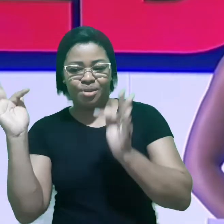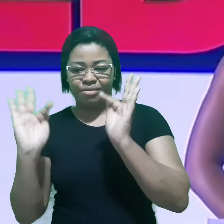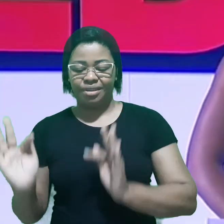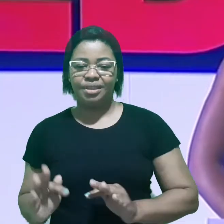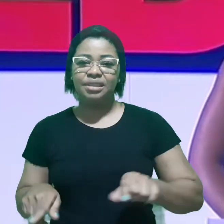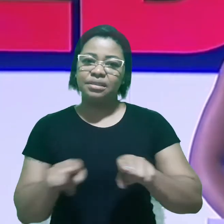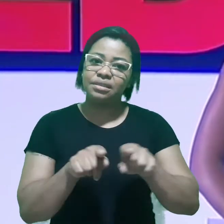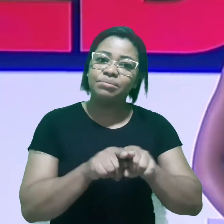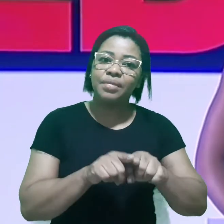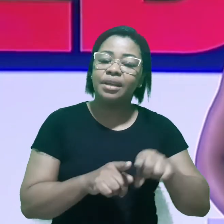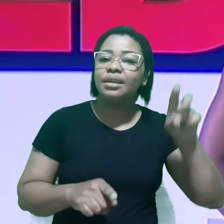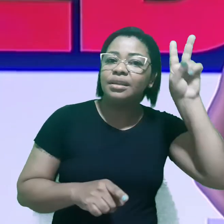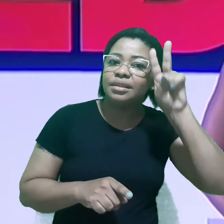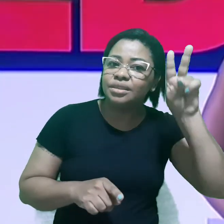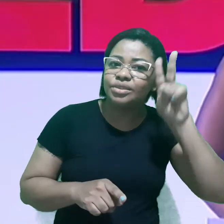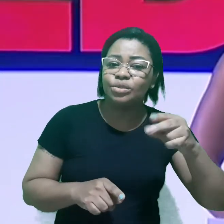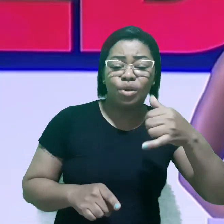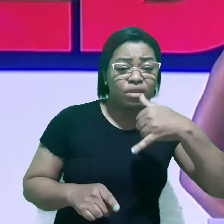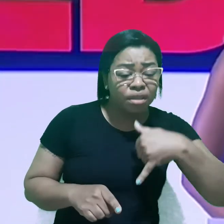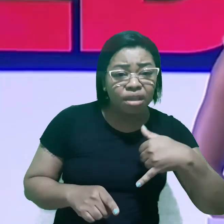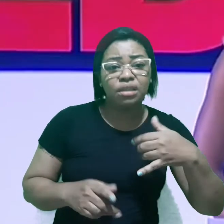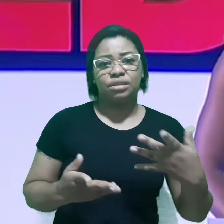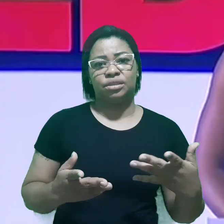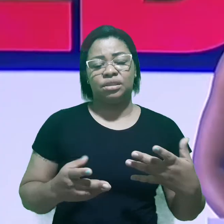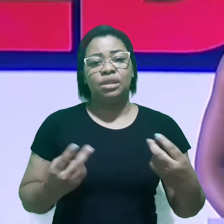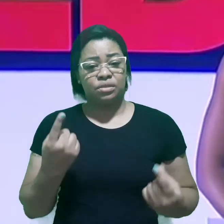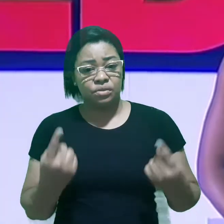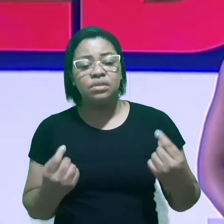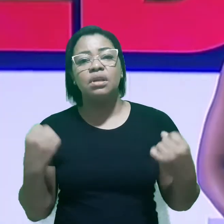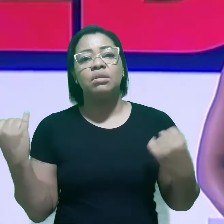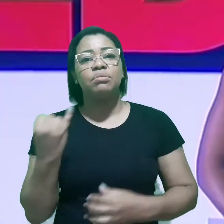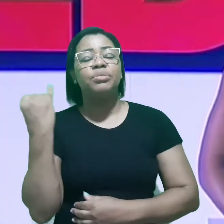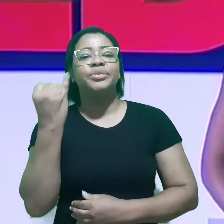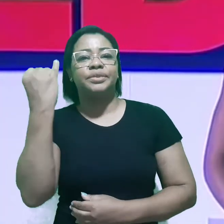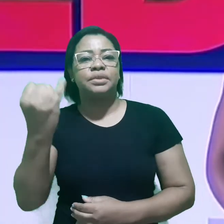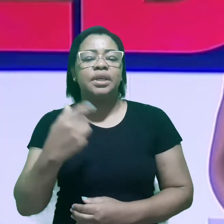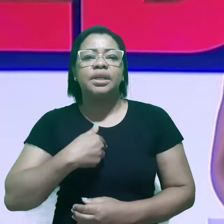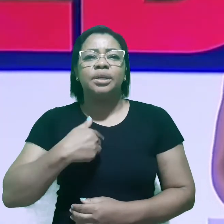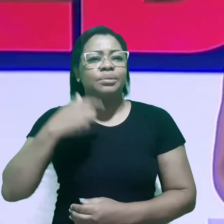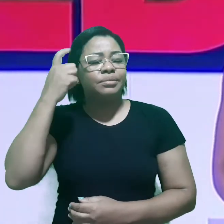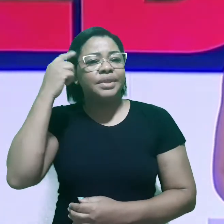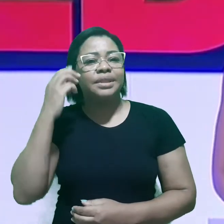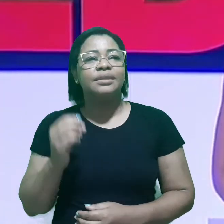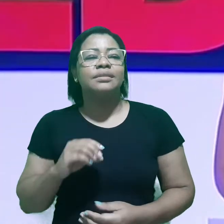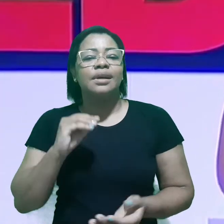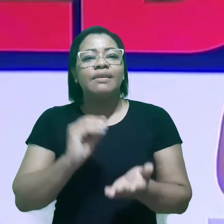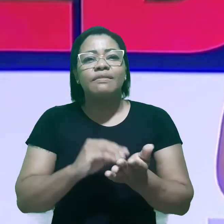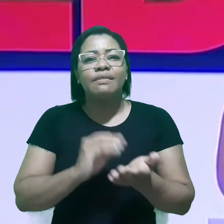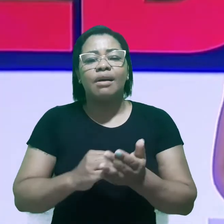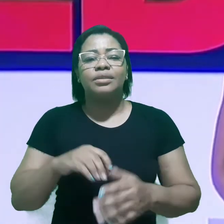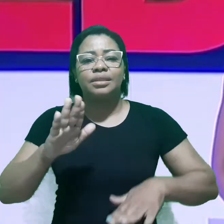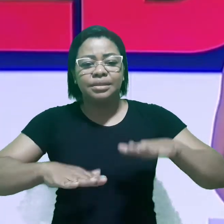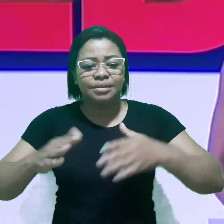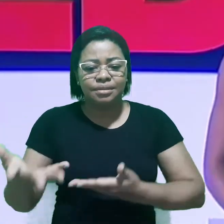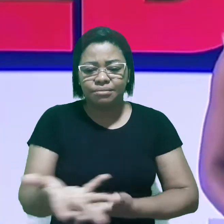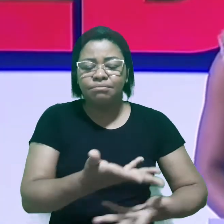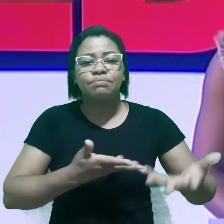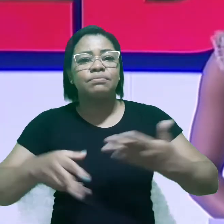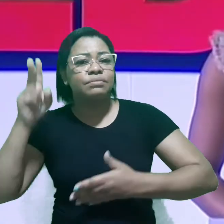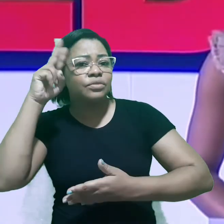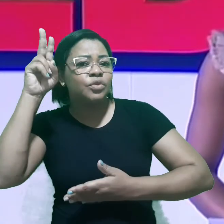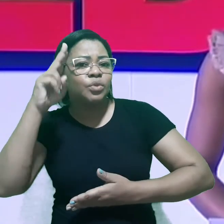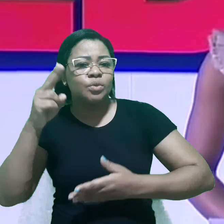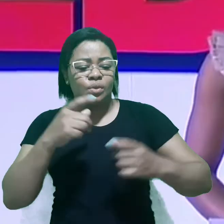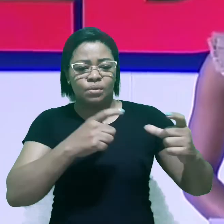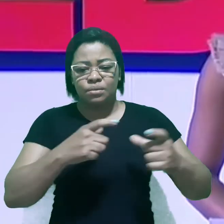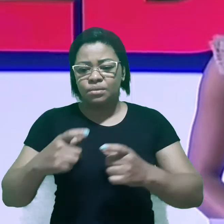uma pessoa sem me relacionar com todas as histórias daquele lugar ou pessoa. A consequência de uma única história é essa.